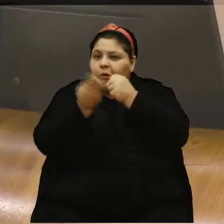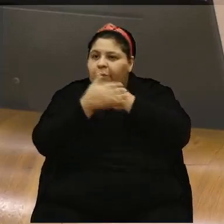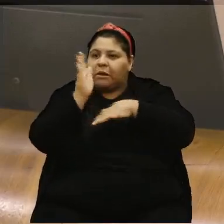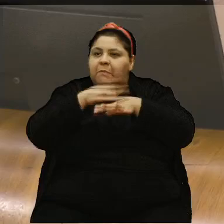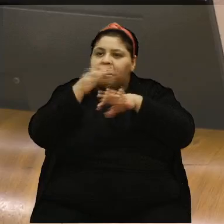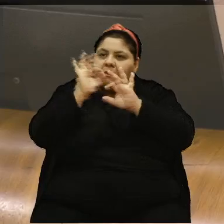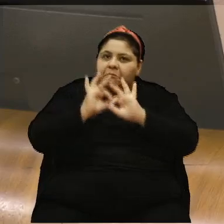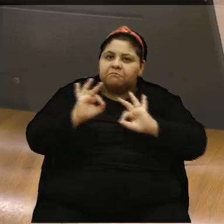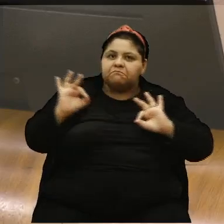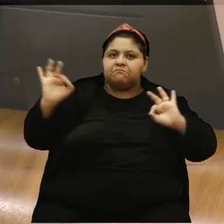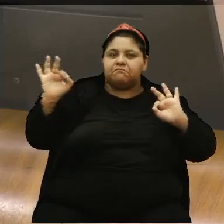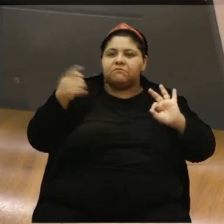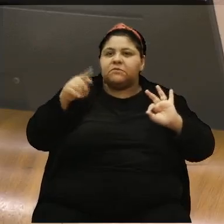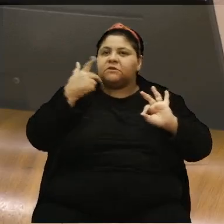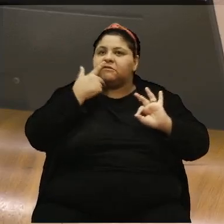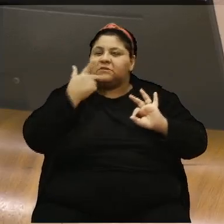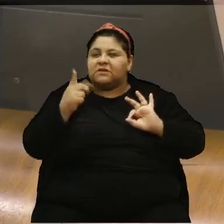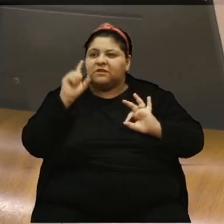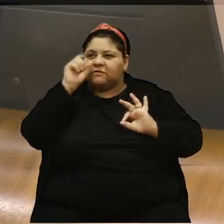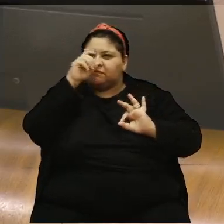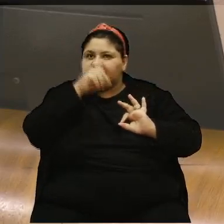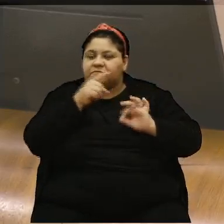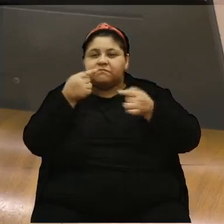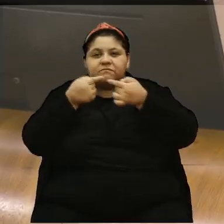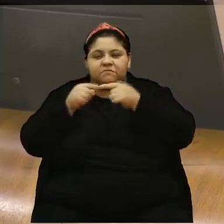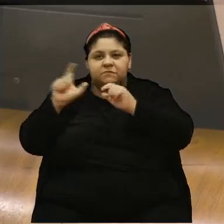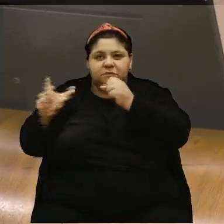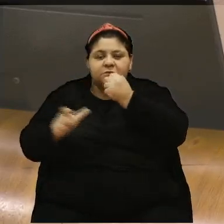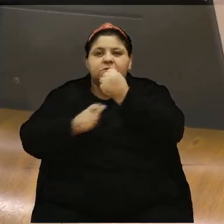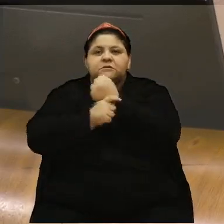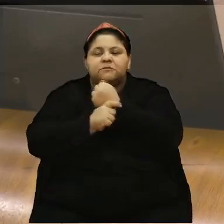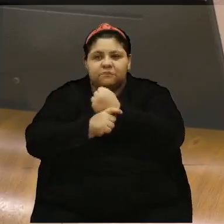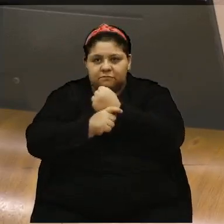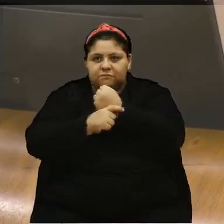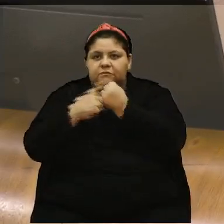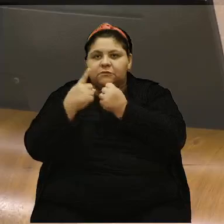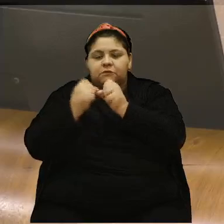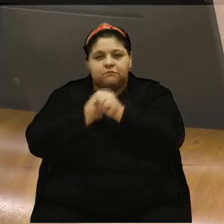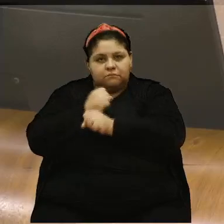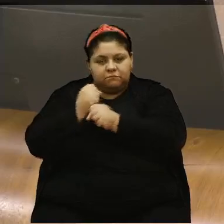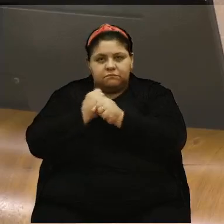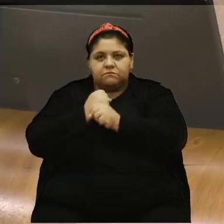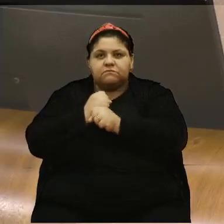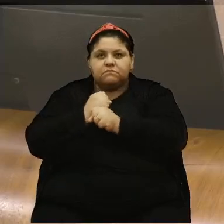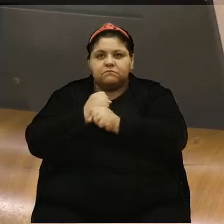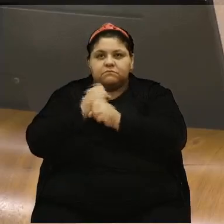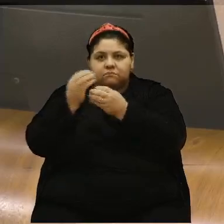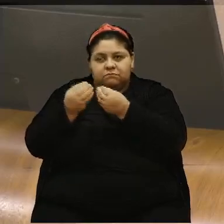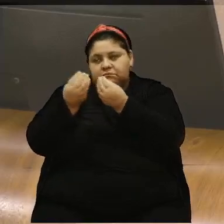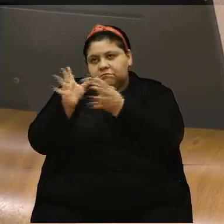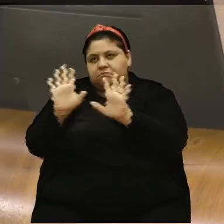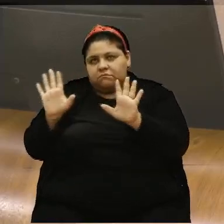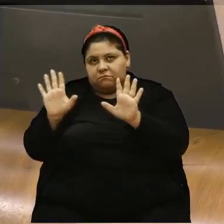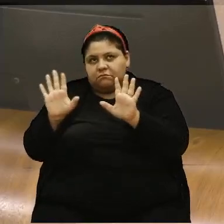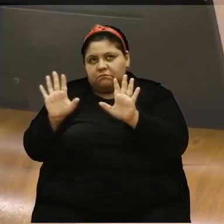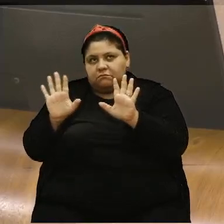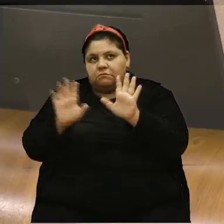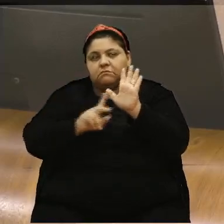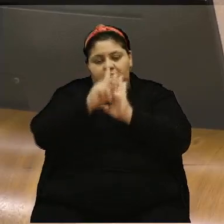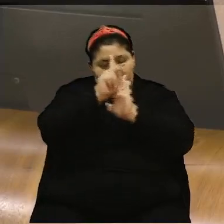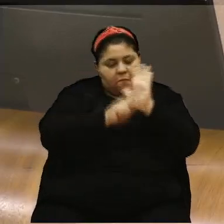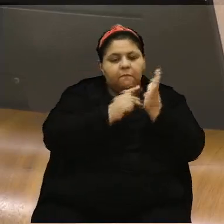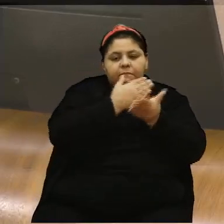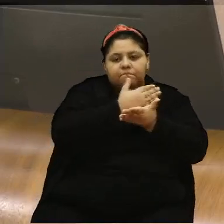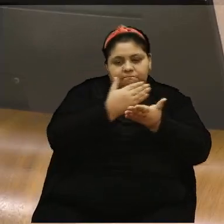afastado, né? E a gente fala dessa dificuldade, mas foi garantido que em um ano seria entregue. Na verdade, o projeto